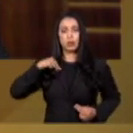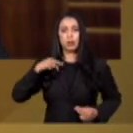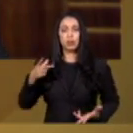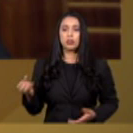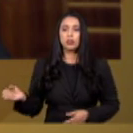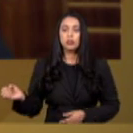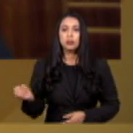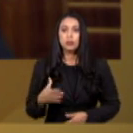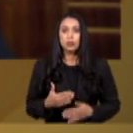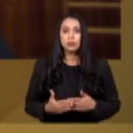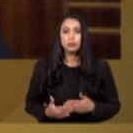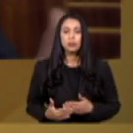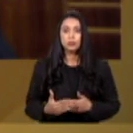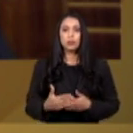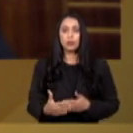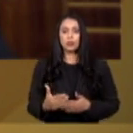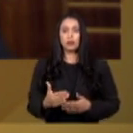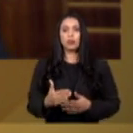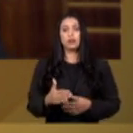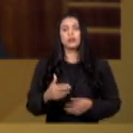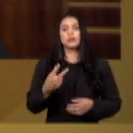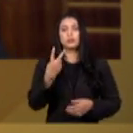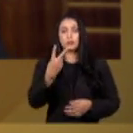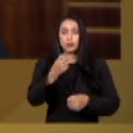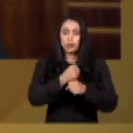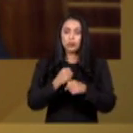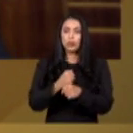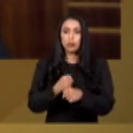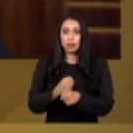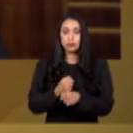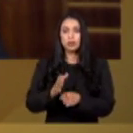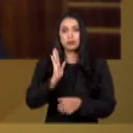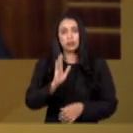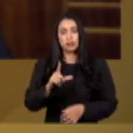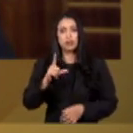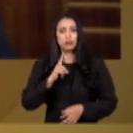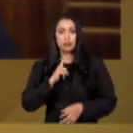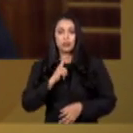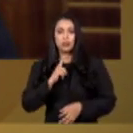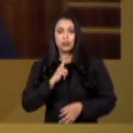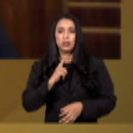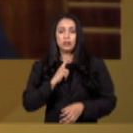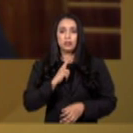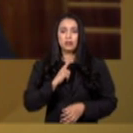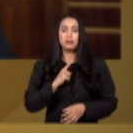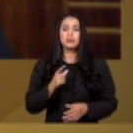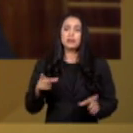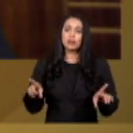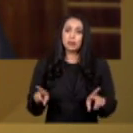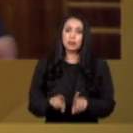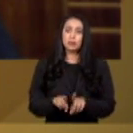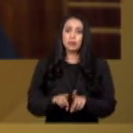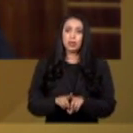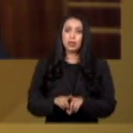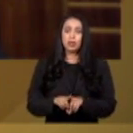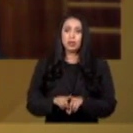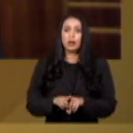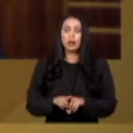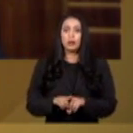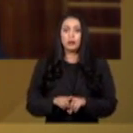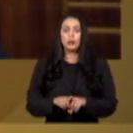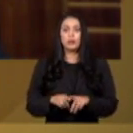no próximo biênio quando estivermos complexo com vossa excelência e